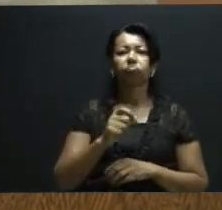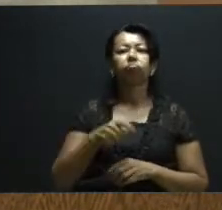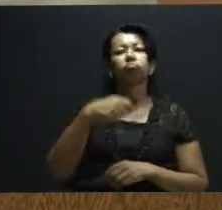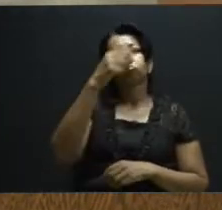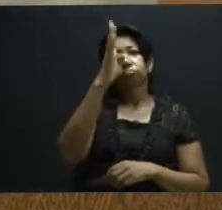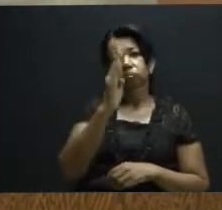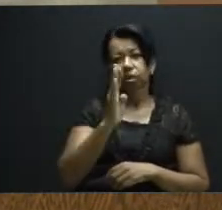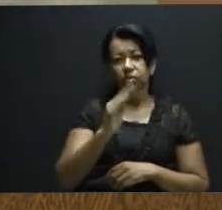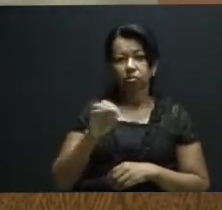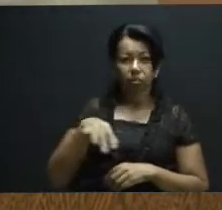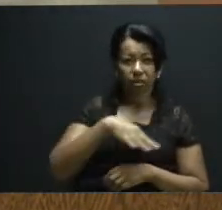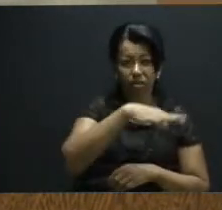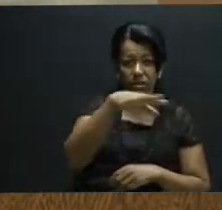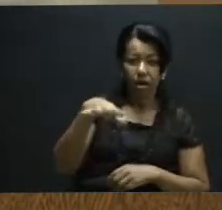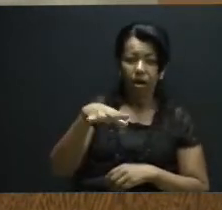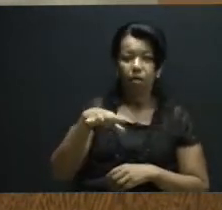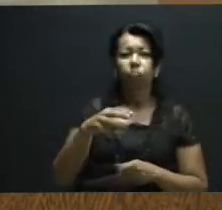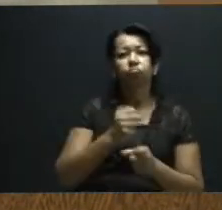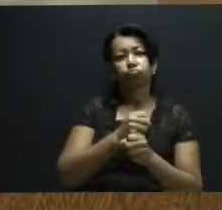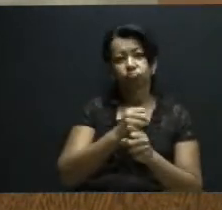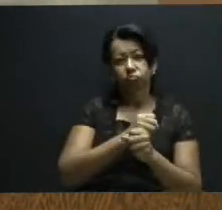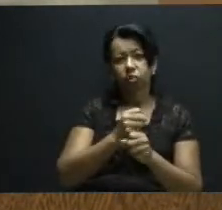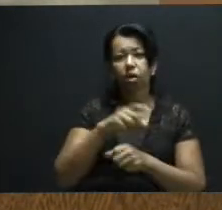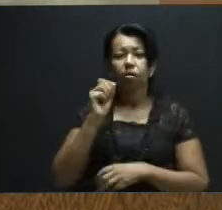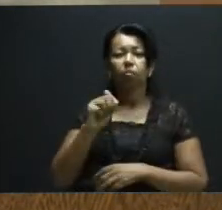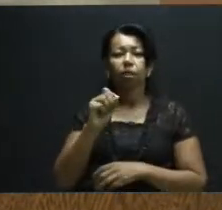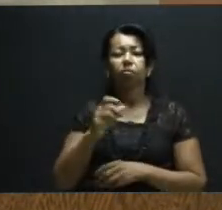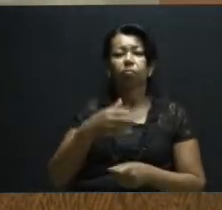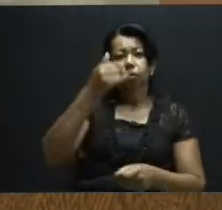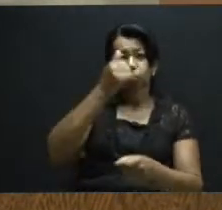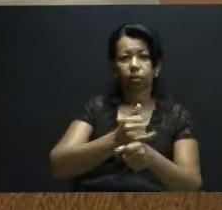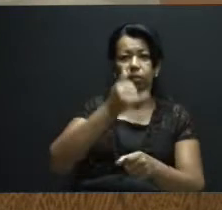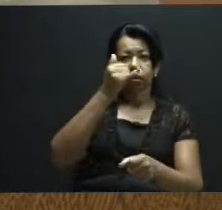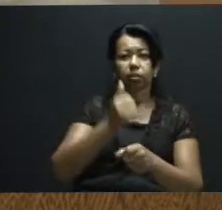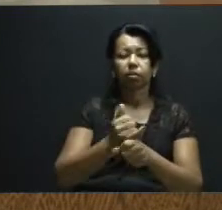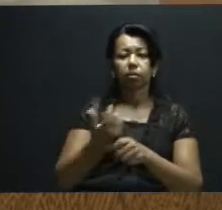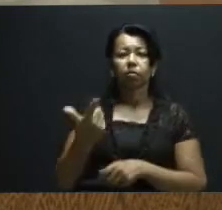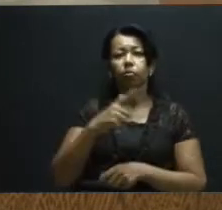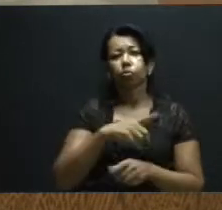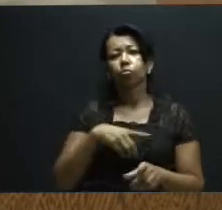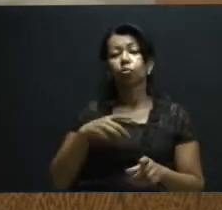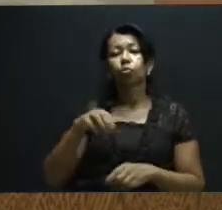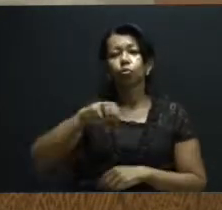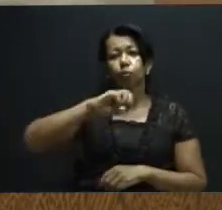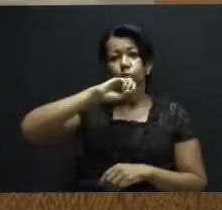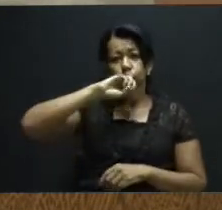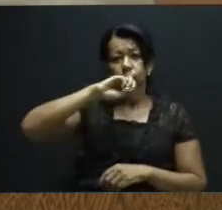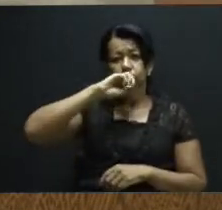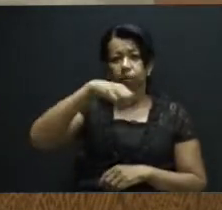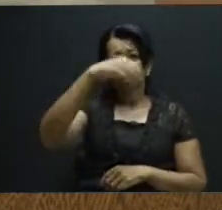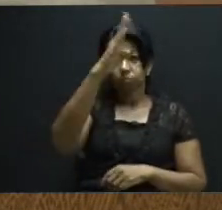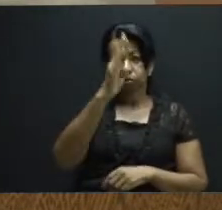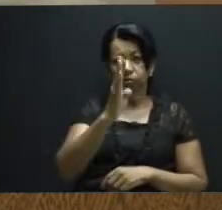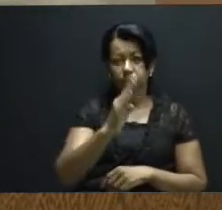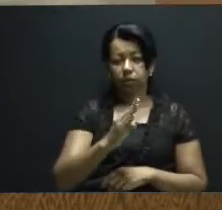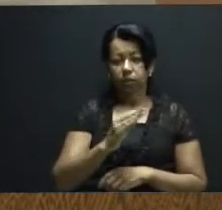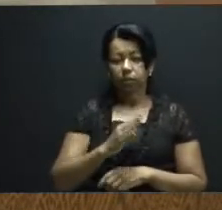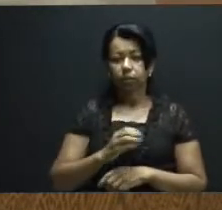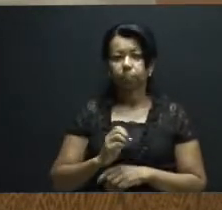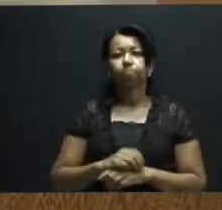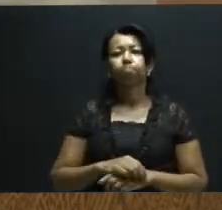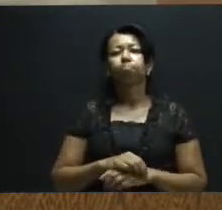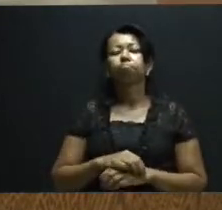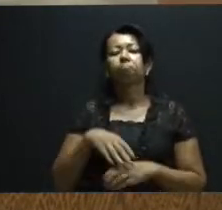caráter anual e sobre coordenação da conferência nacional dos bispos do brasil a campanha